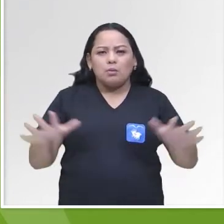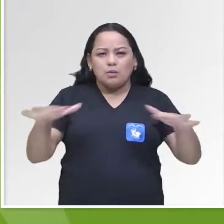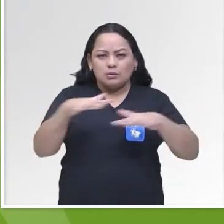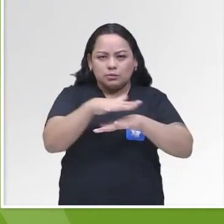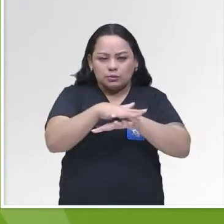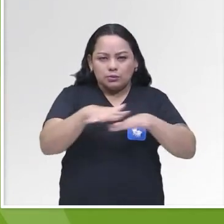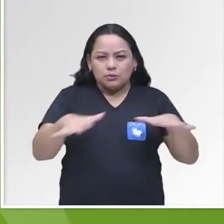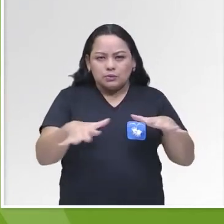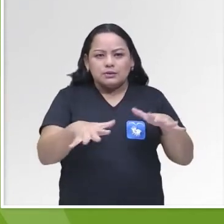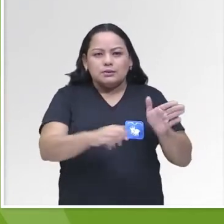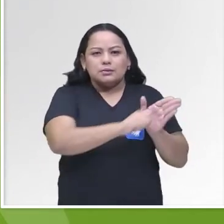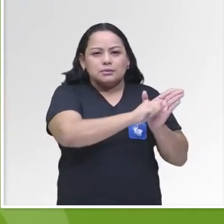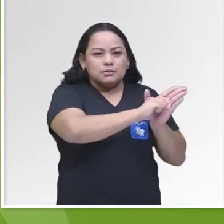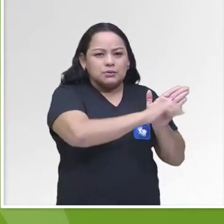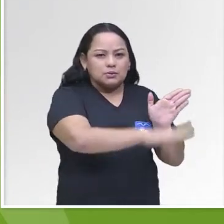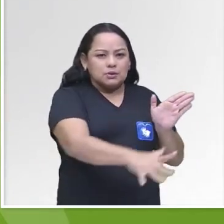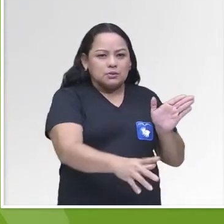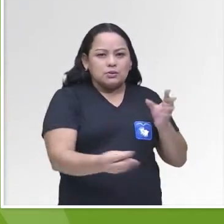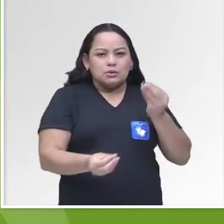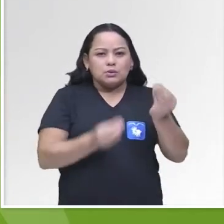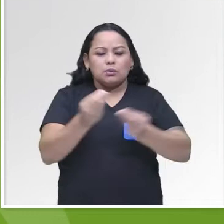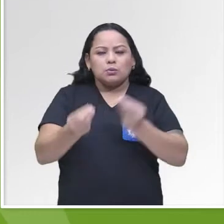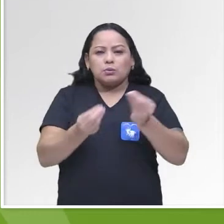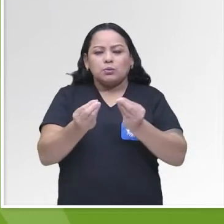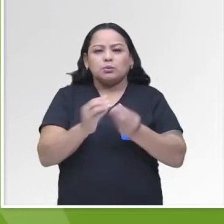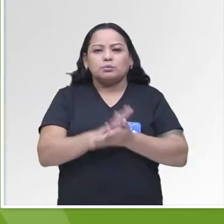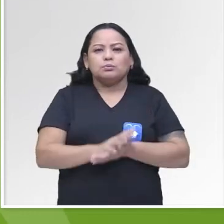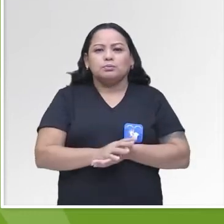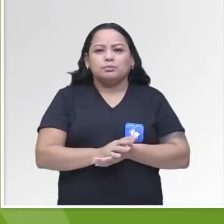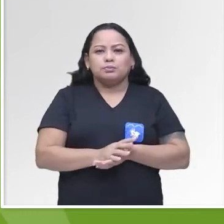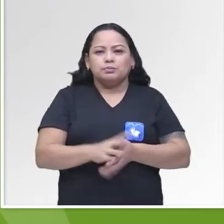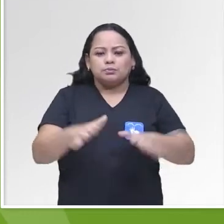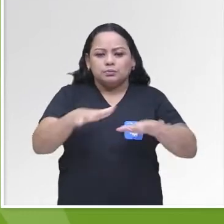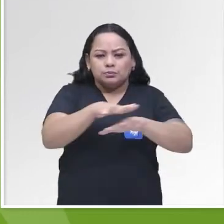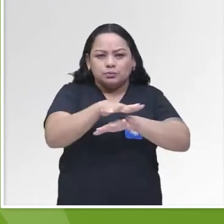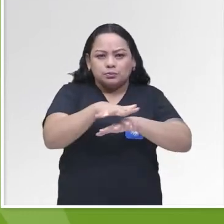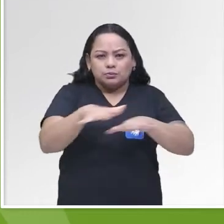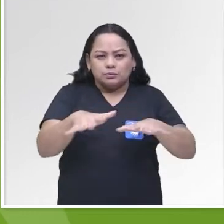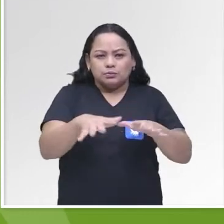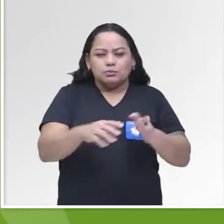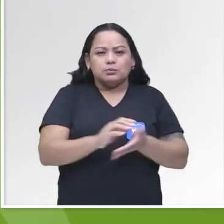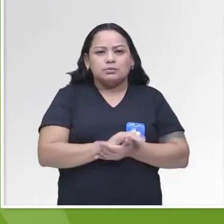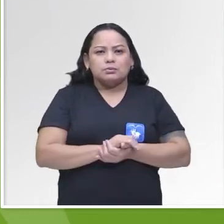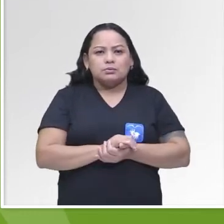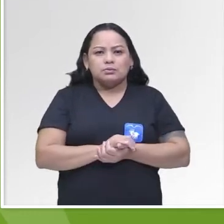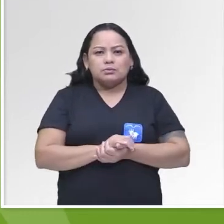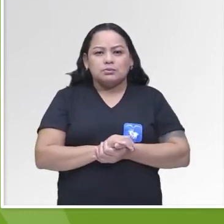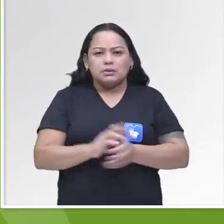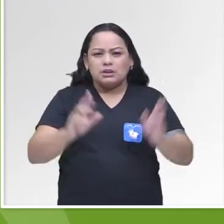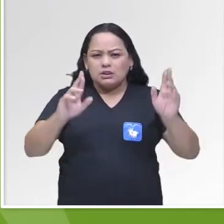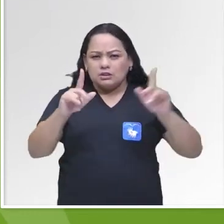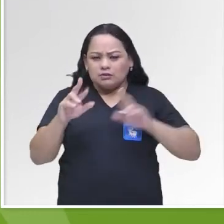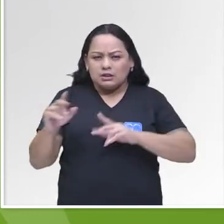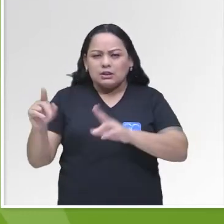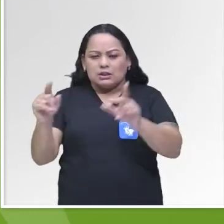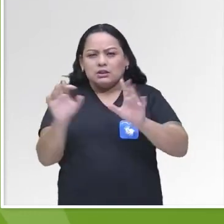geométrica são isômeros que podem ser